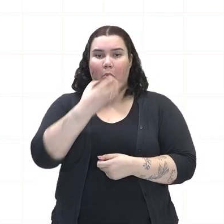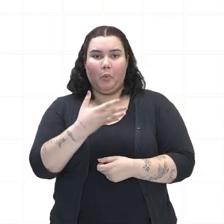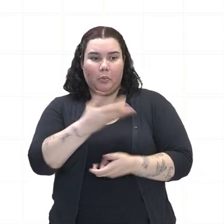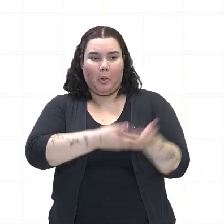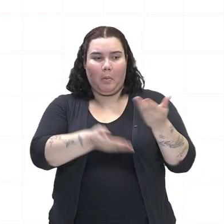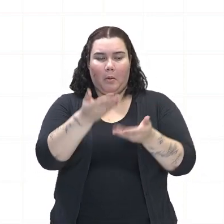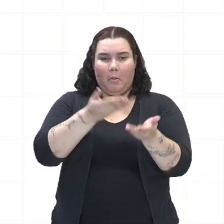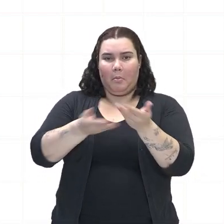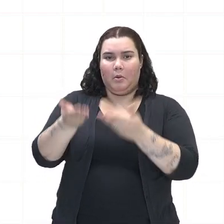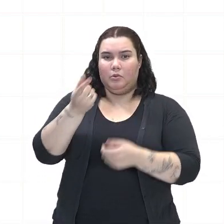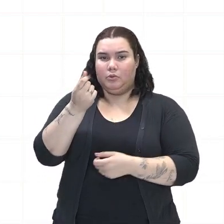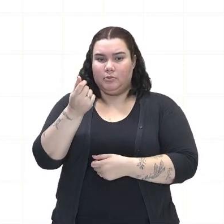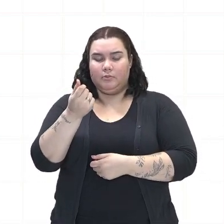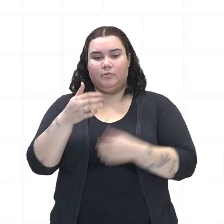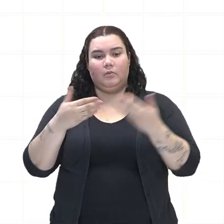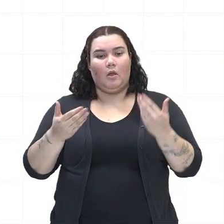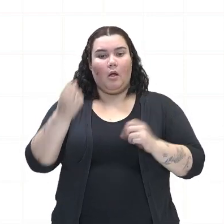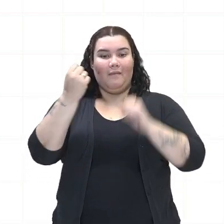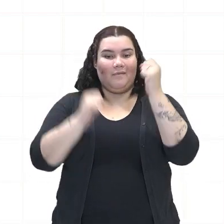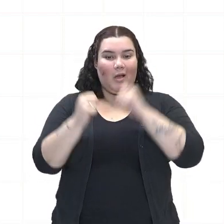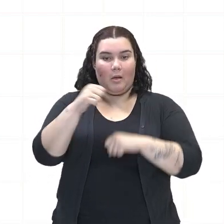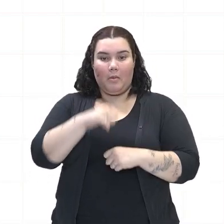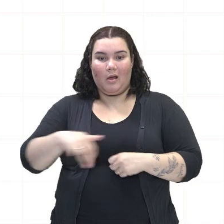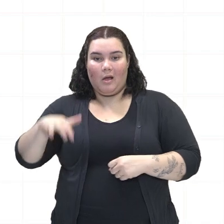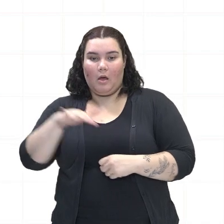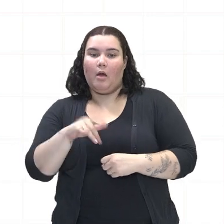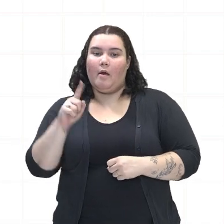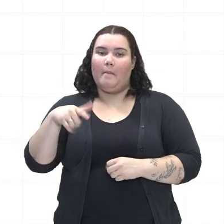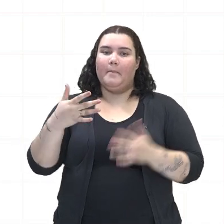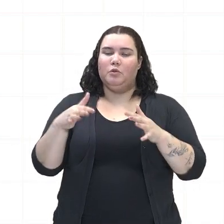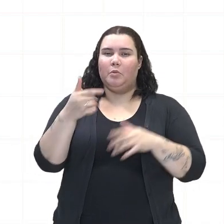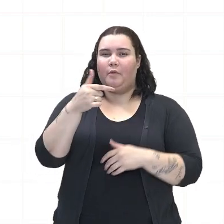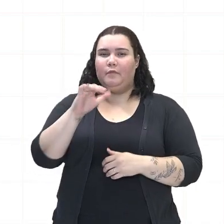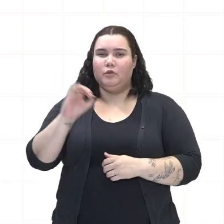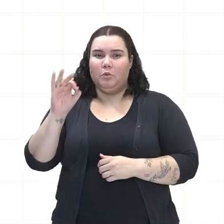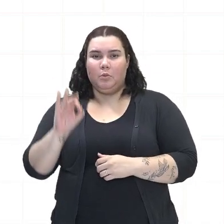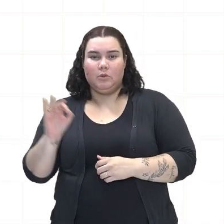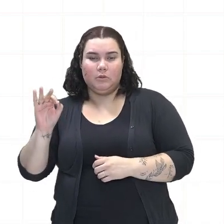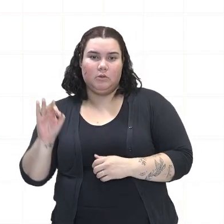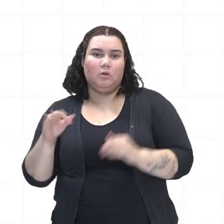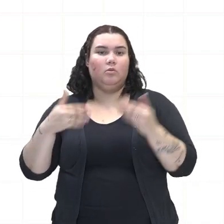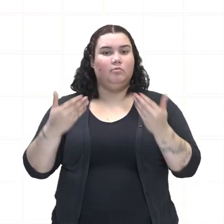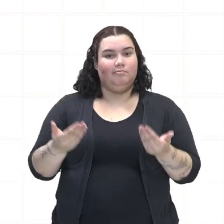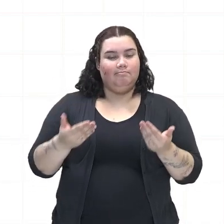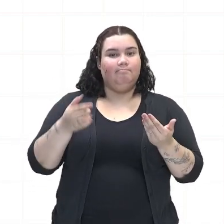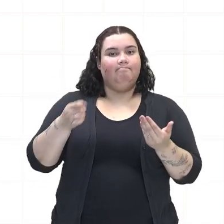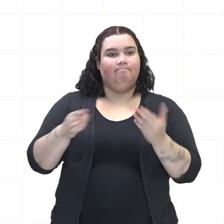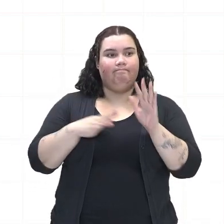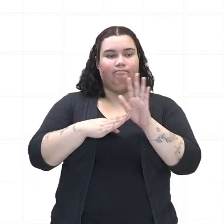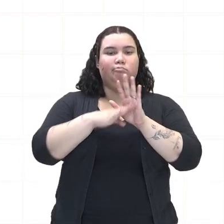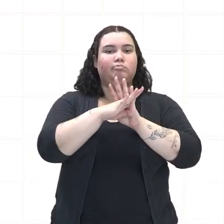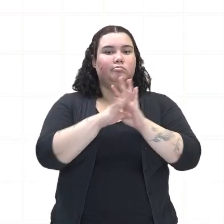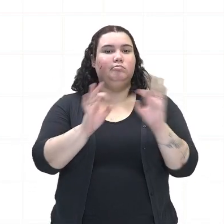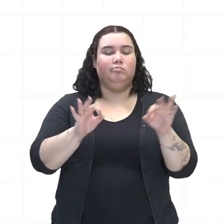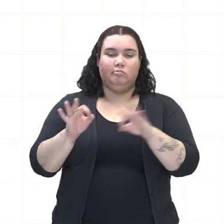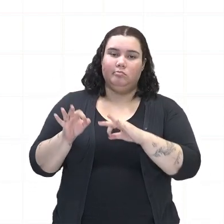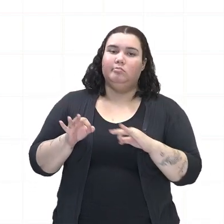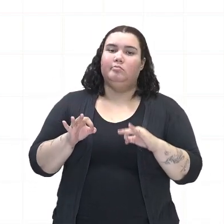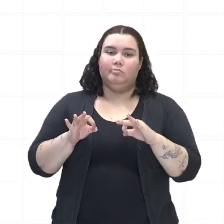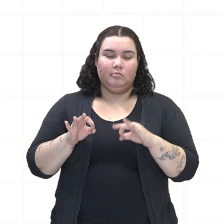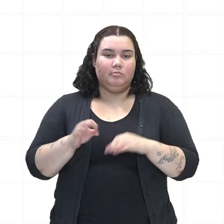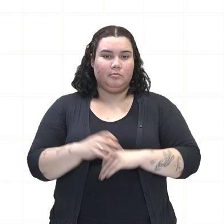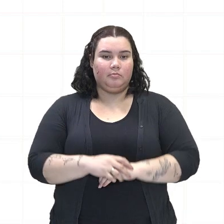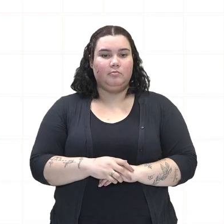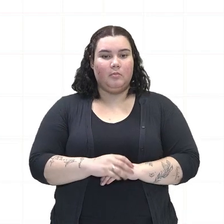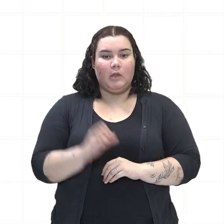a indústria acumula ali 20%. Então é uma quantidade muito relevante que o território brasileiro já poderia ser ainda maior, né?